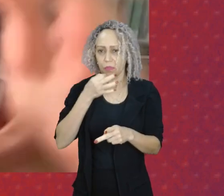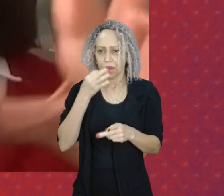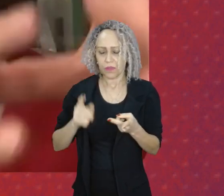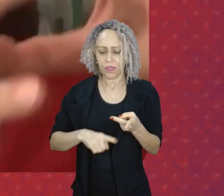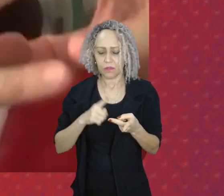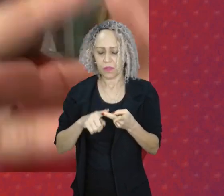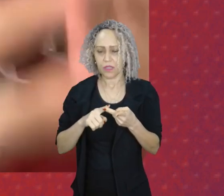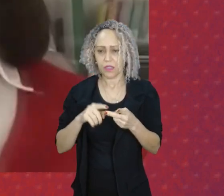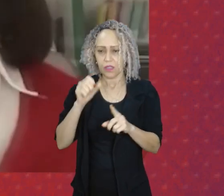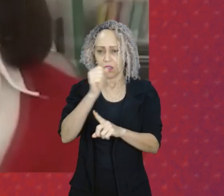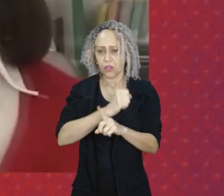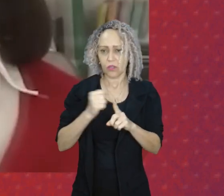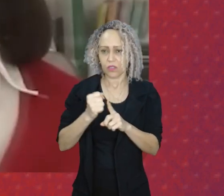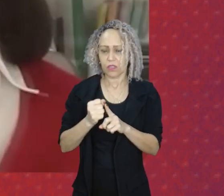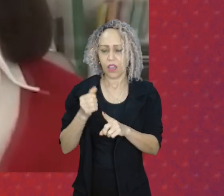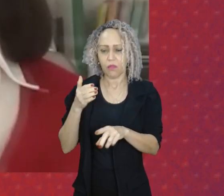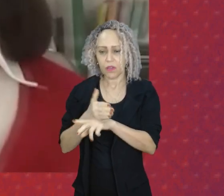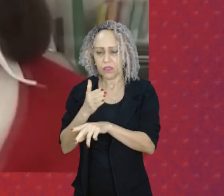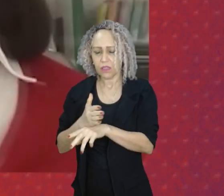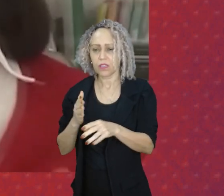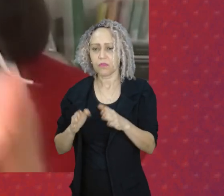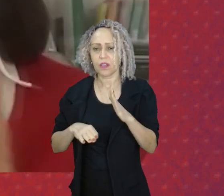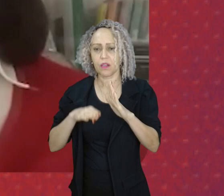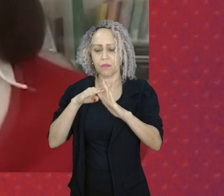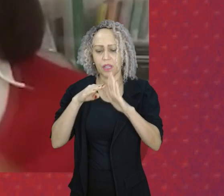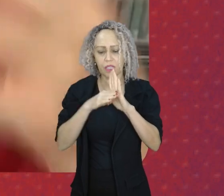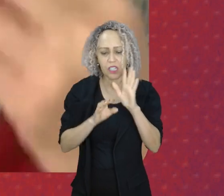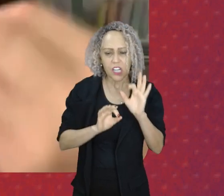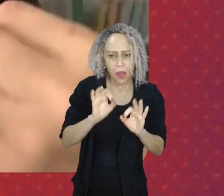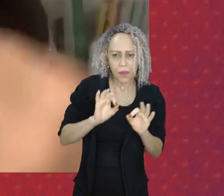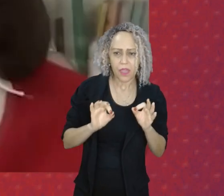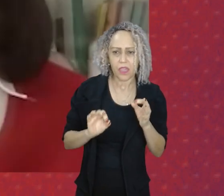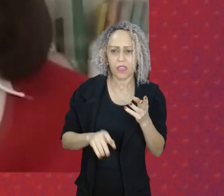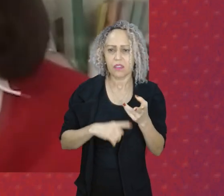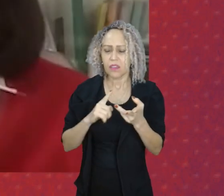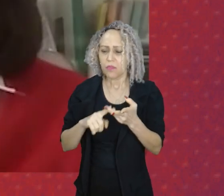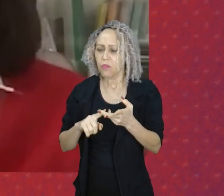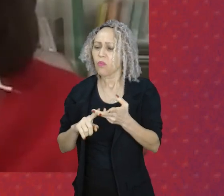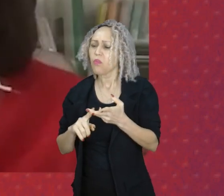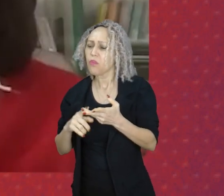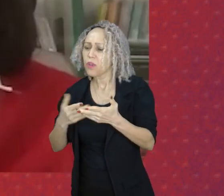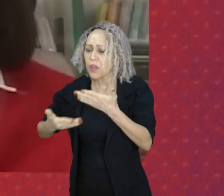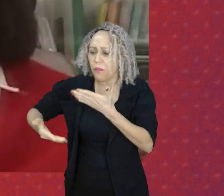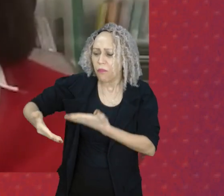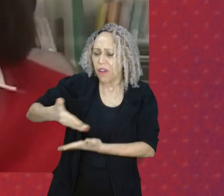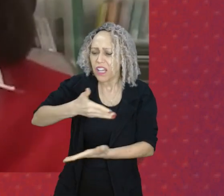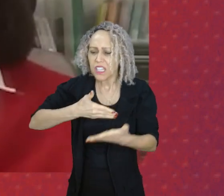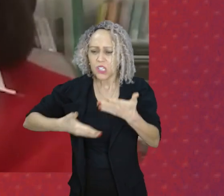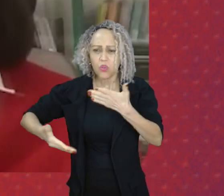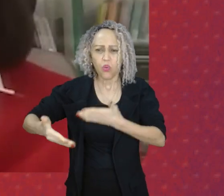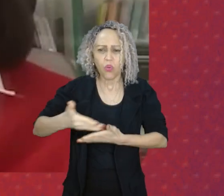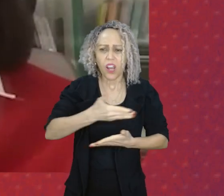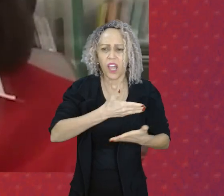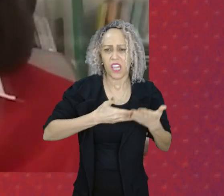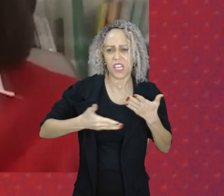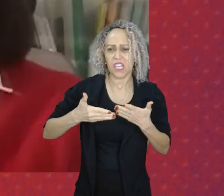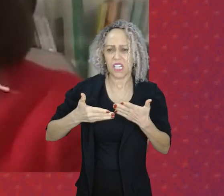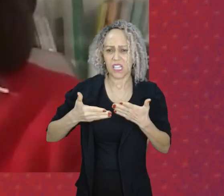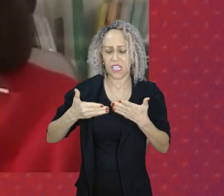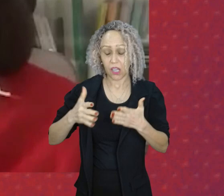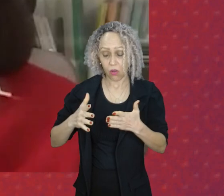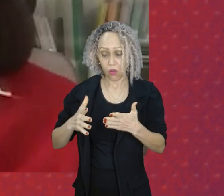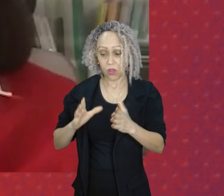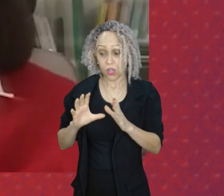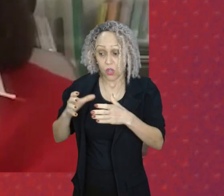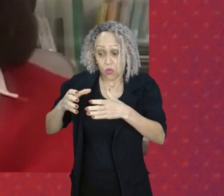social, planejamento, muita articulação e fortalecimento da ação da